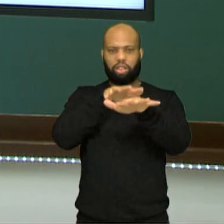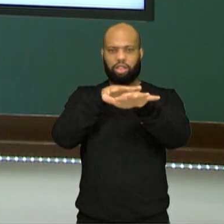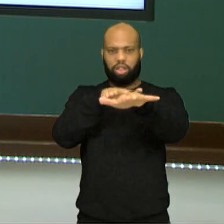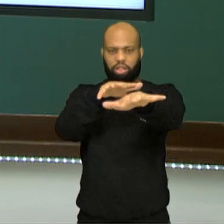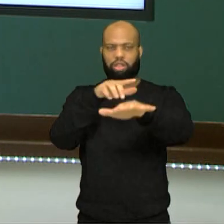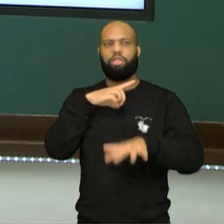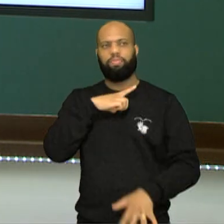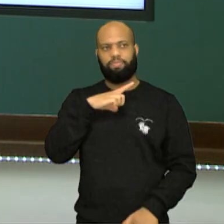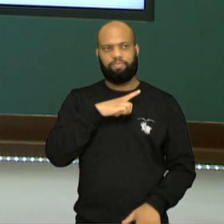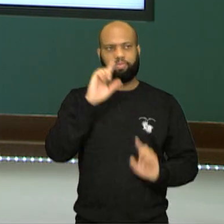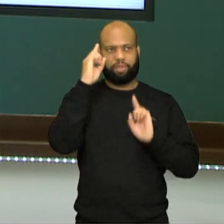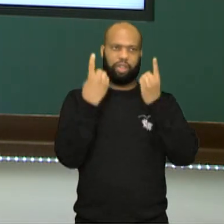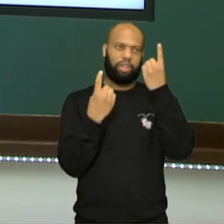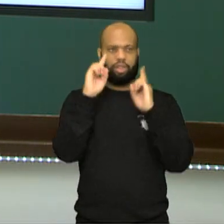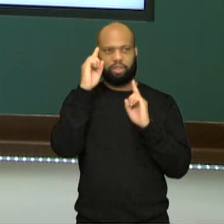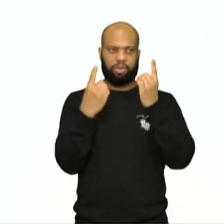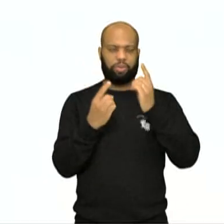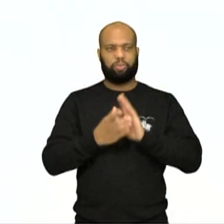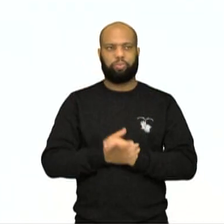né, no carnaval.